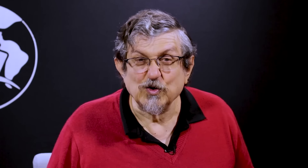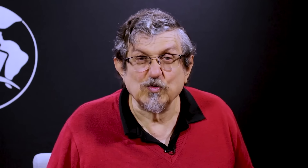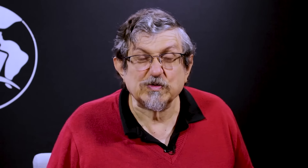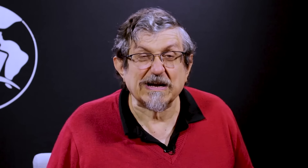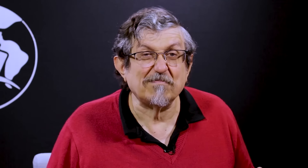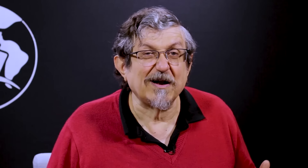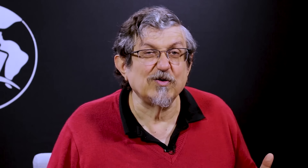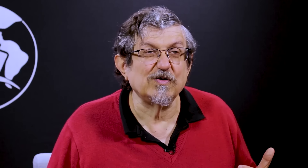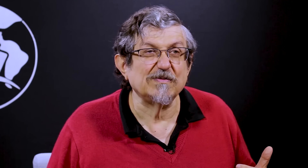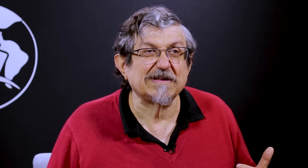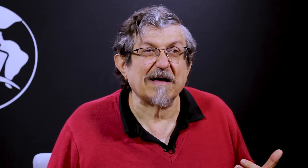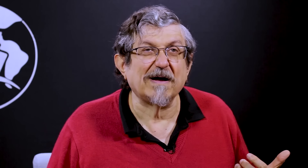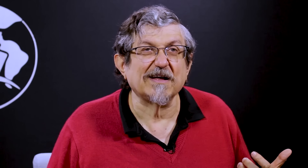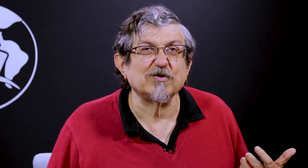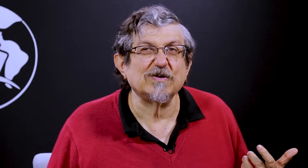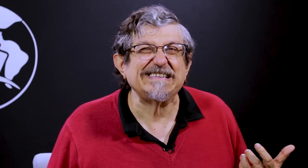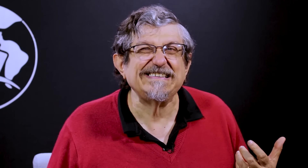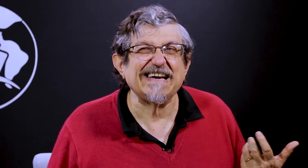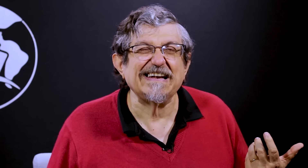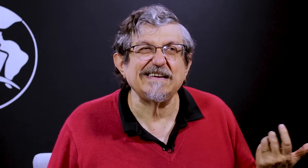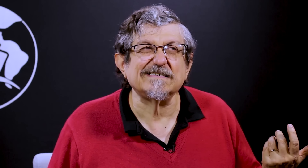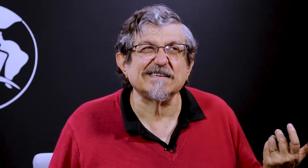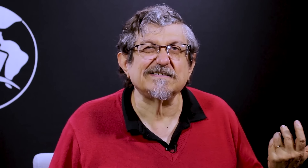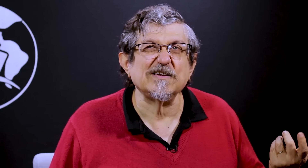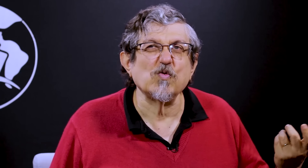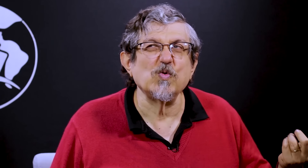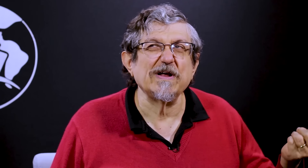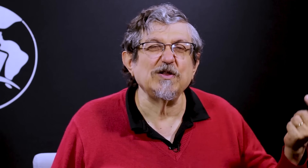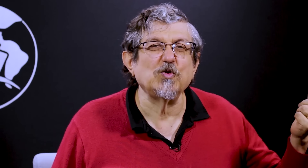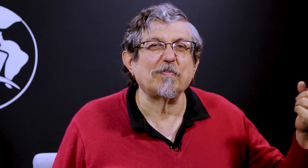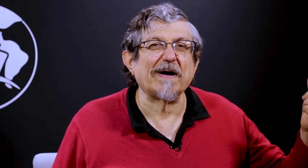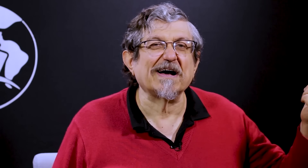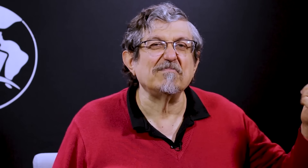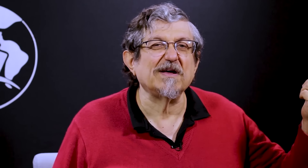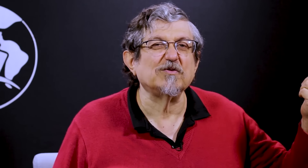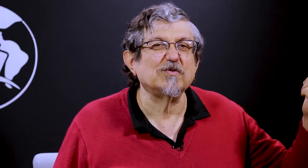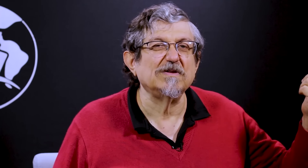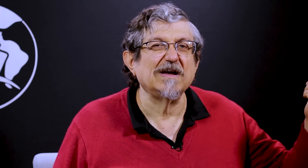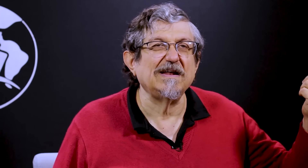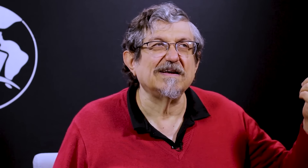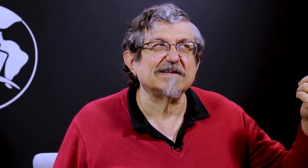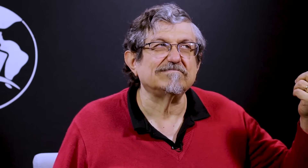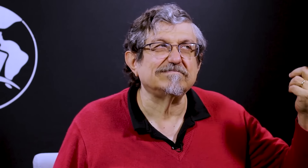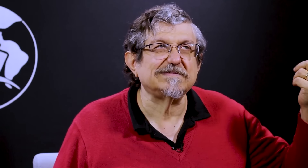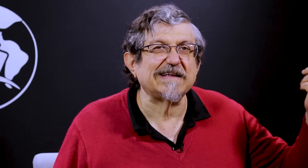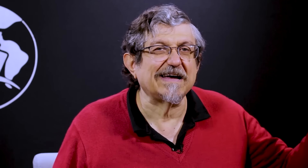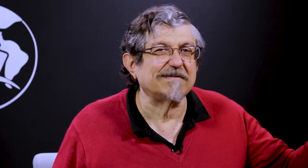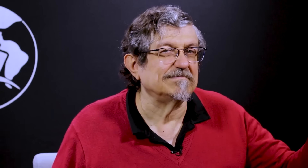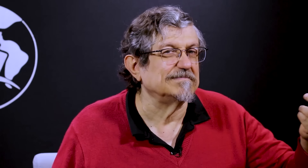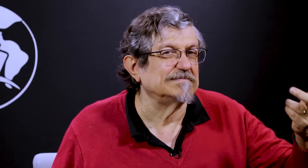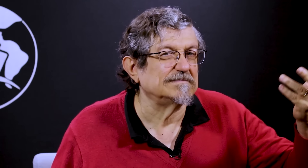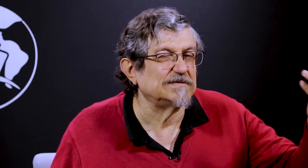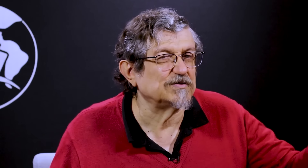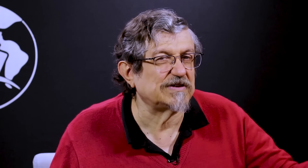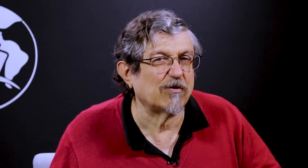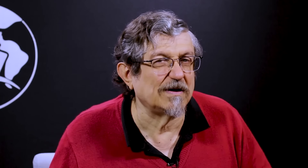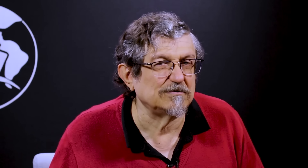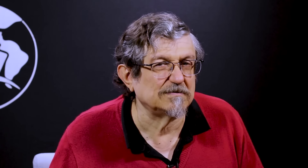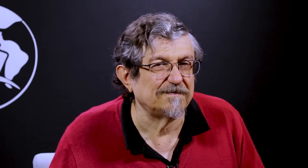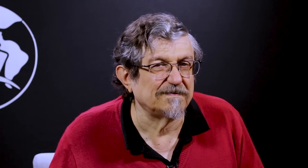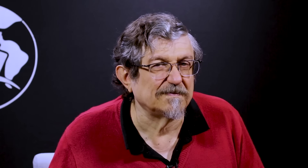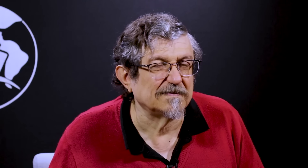do trabalhor Trabalhador diarista segurando o pagamento dele até não